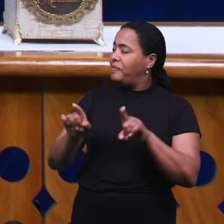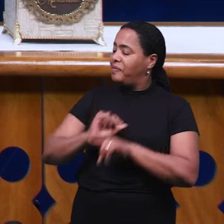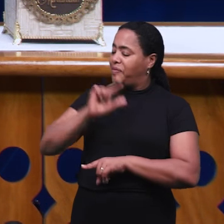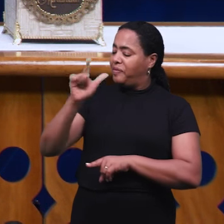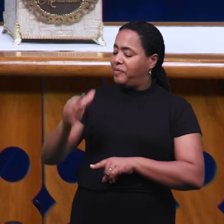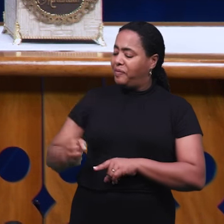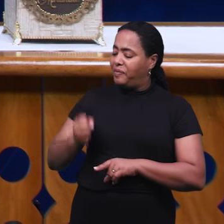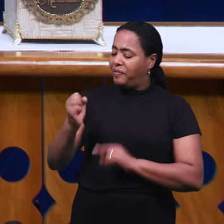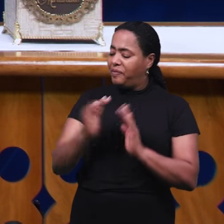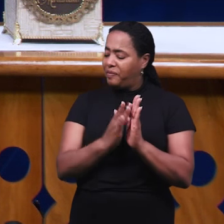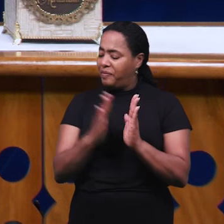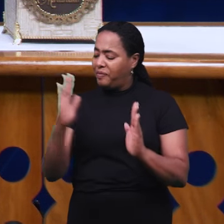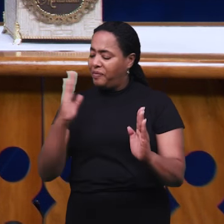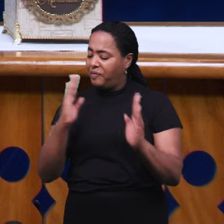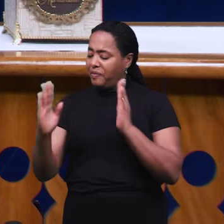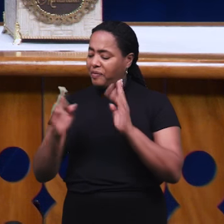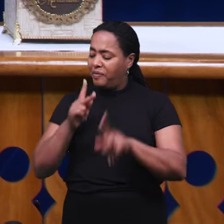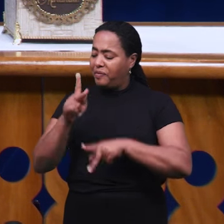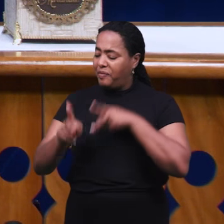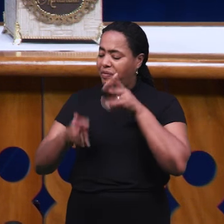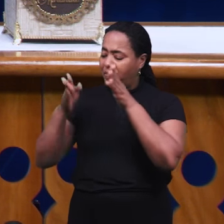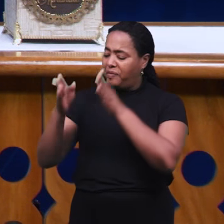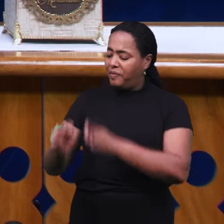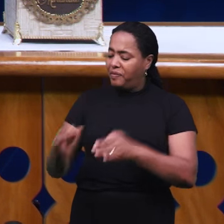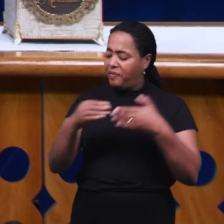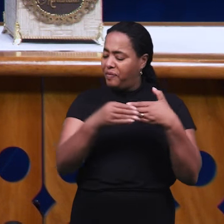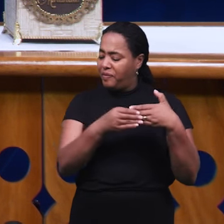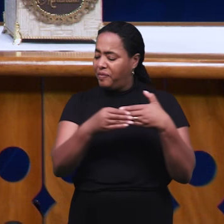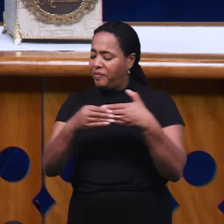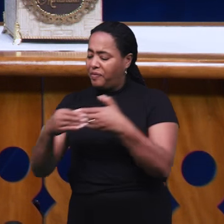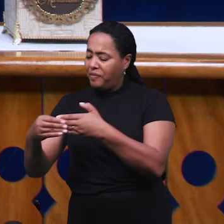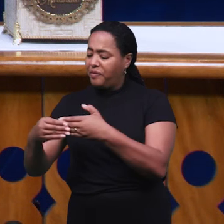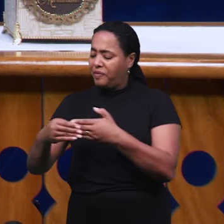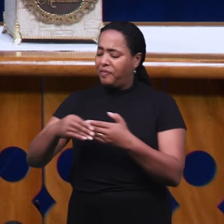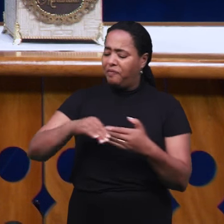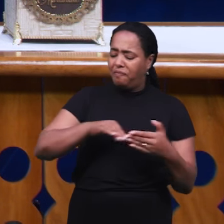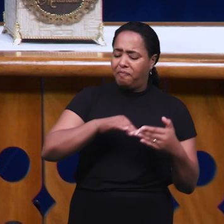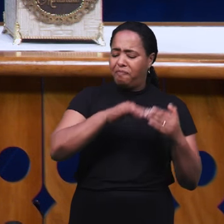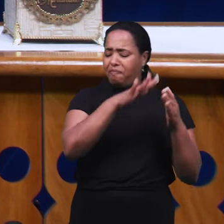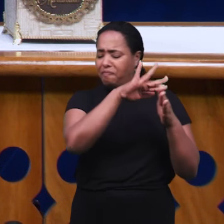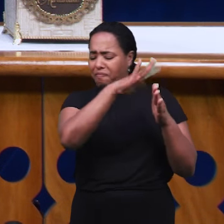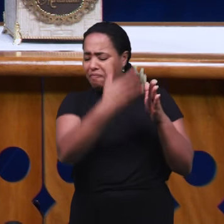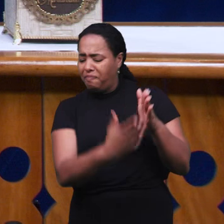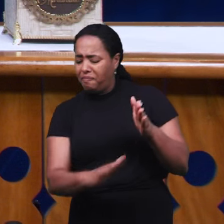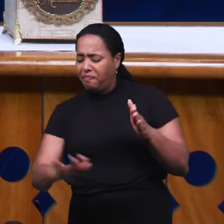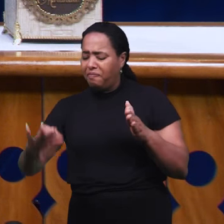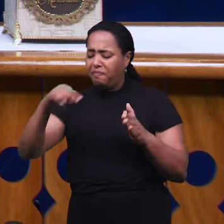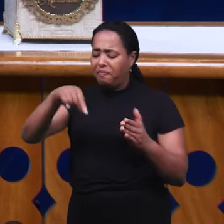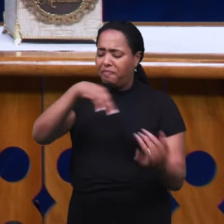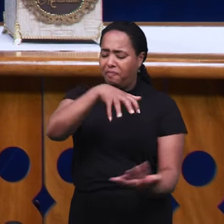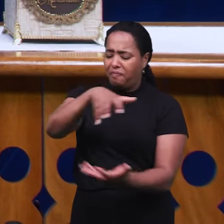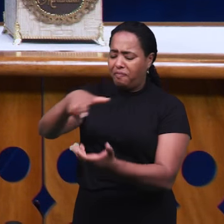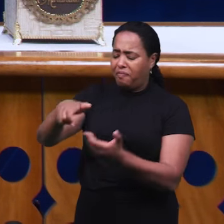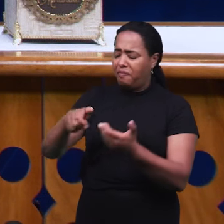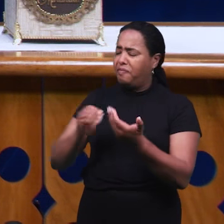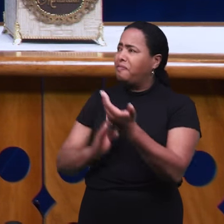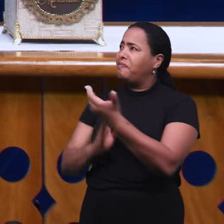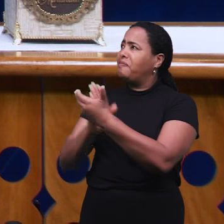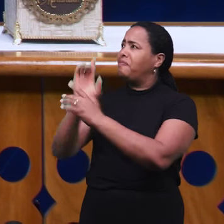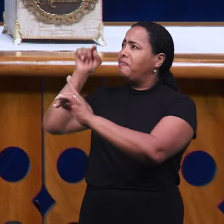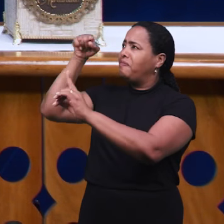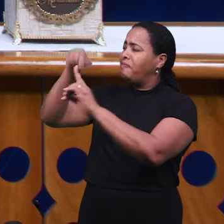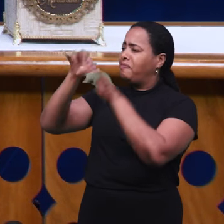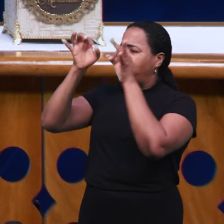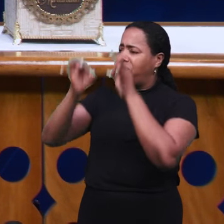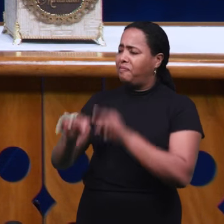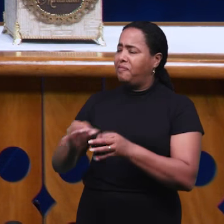teu povo nesses dias, conduzindo a igreja entre os montes e vales, mas com o destino certo. E em teu